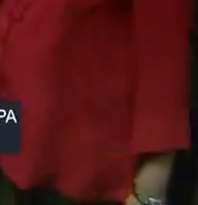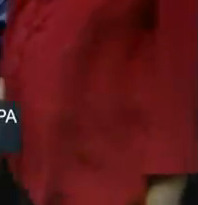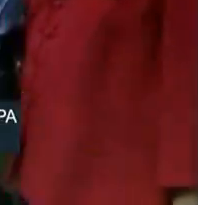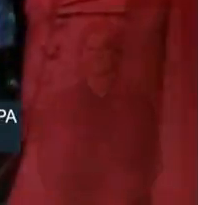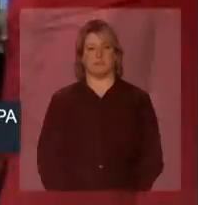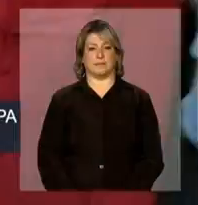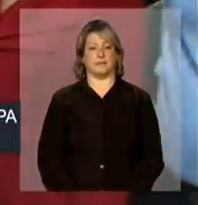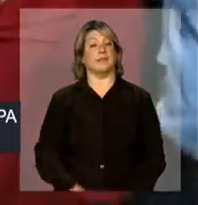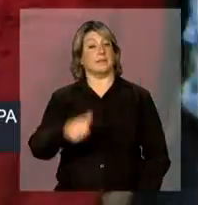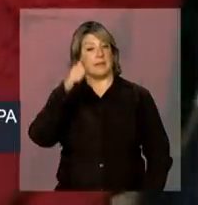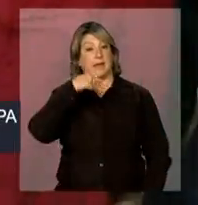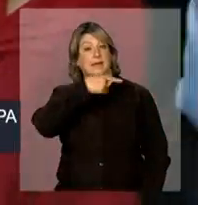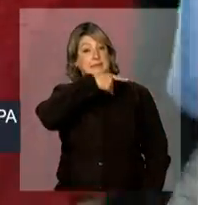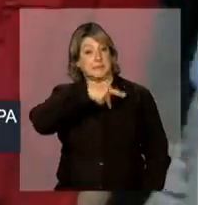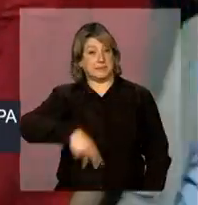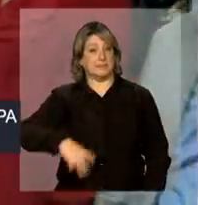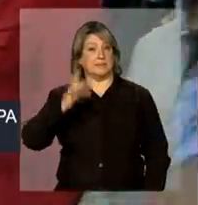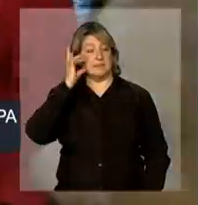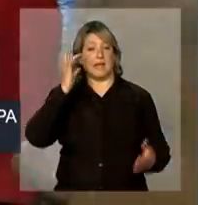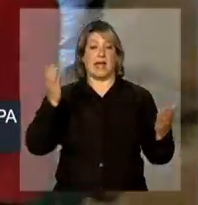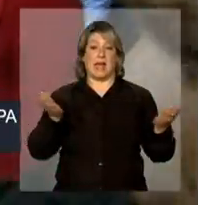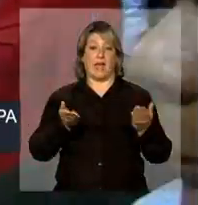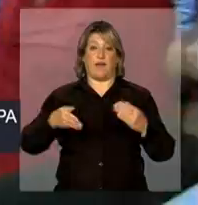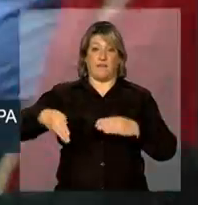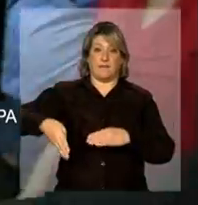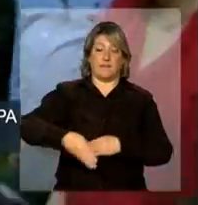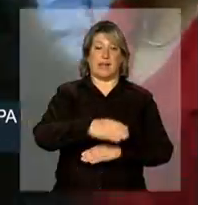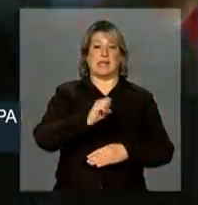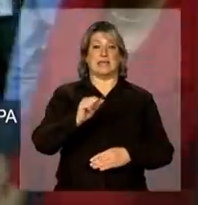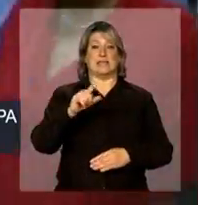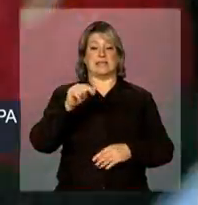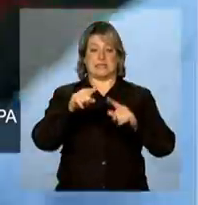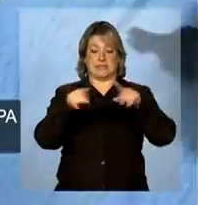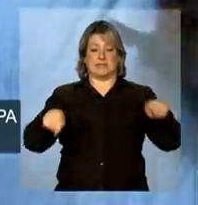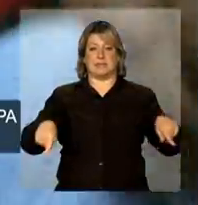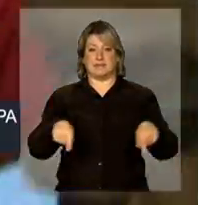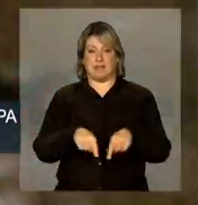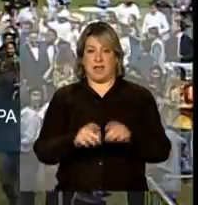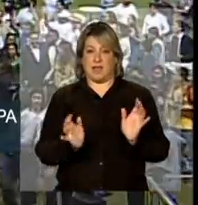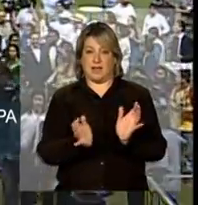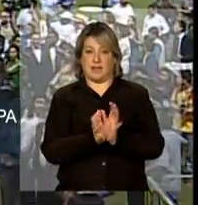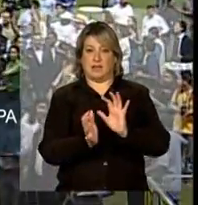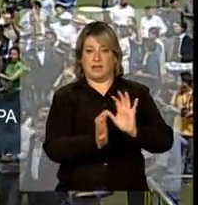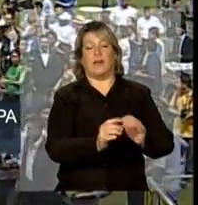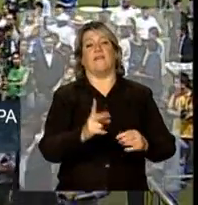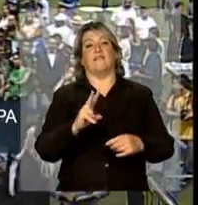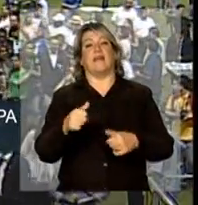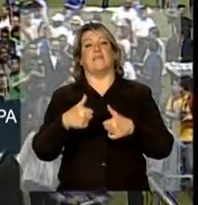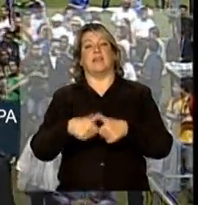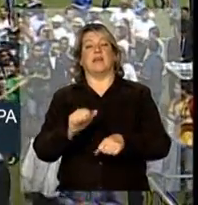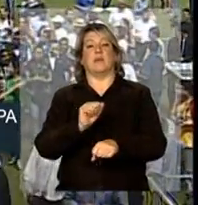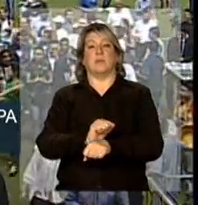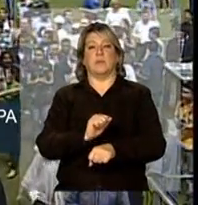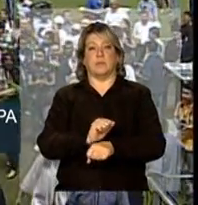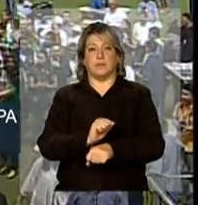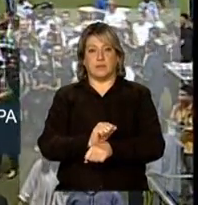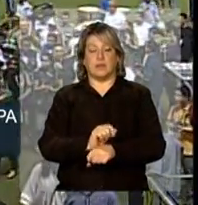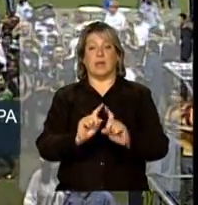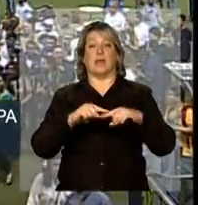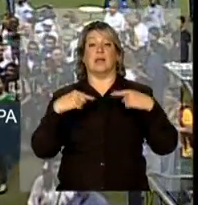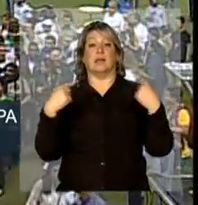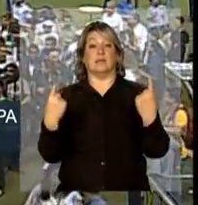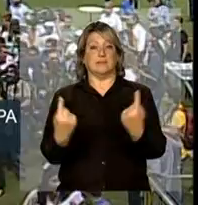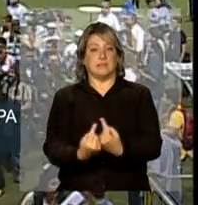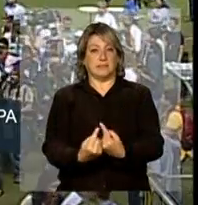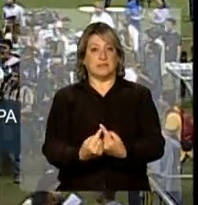presidenta Dilma Rousseff. Ela vai se dirigir a uma sala reservada, onde vai aguardar a